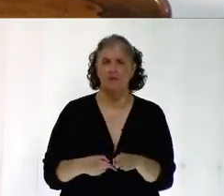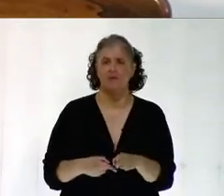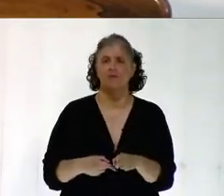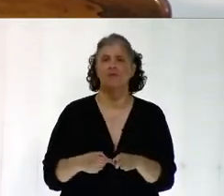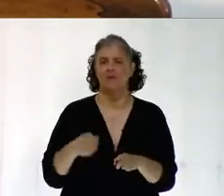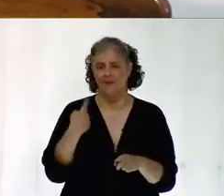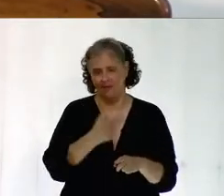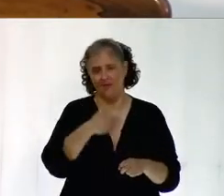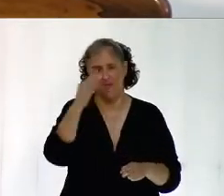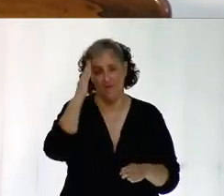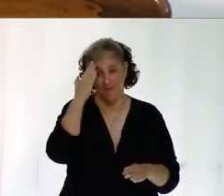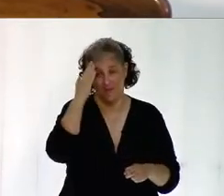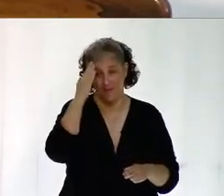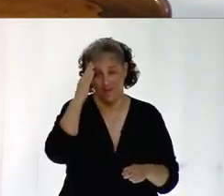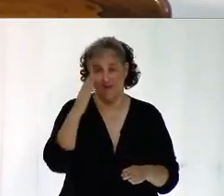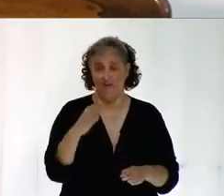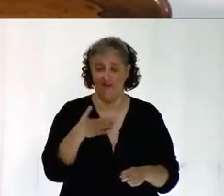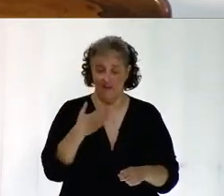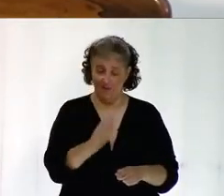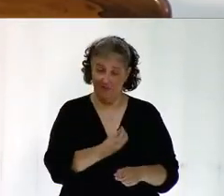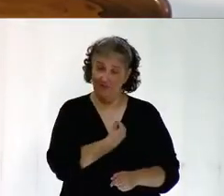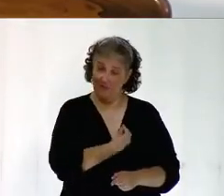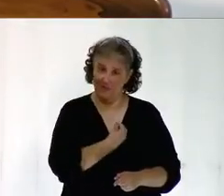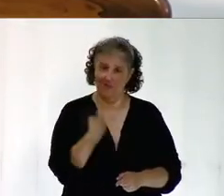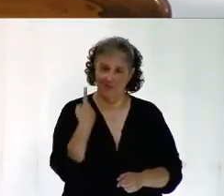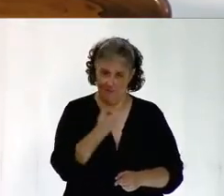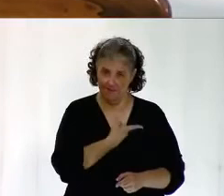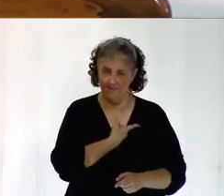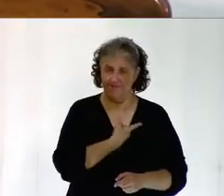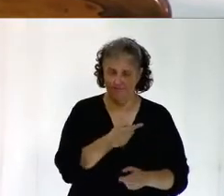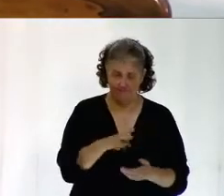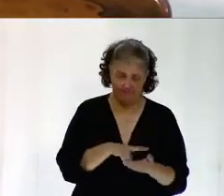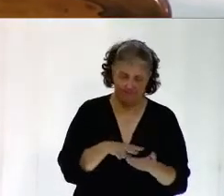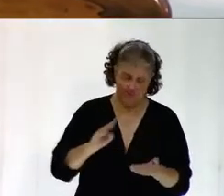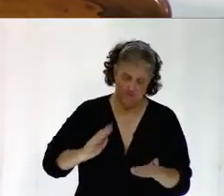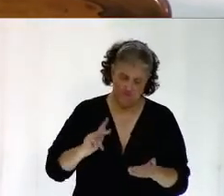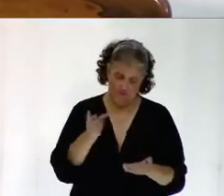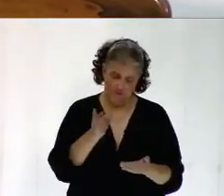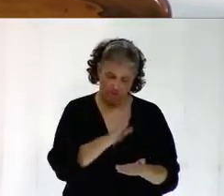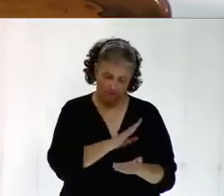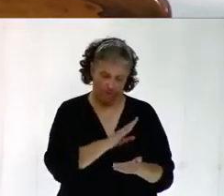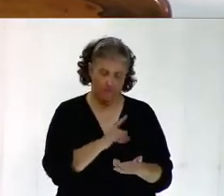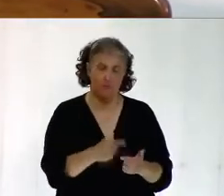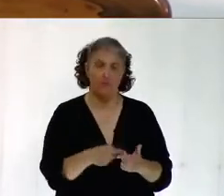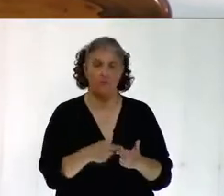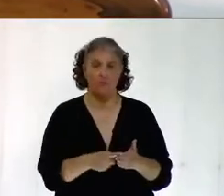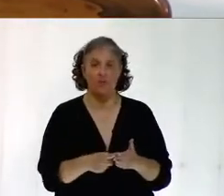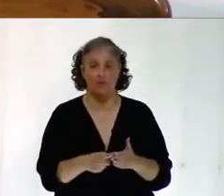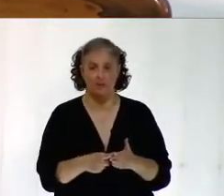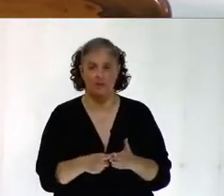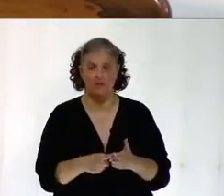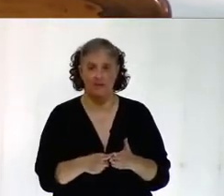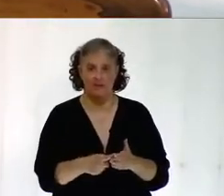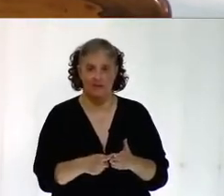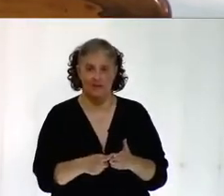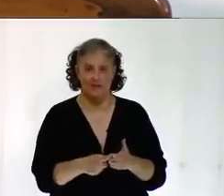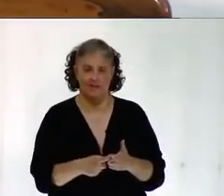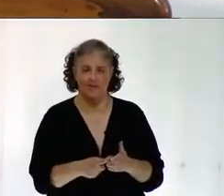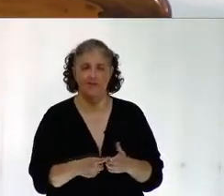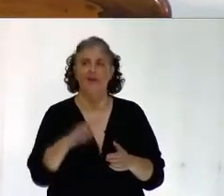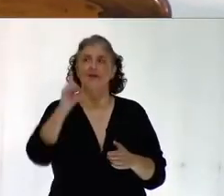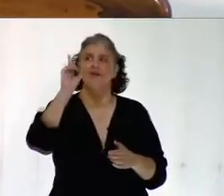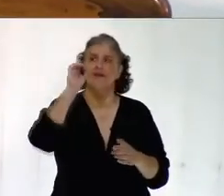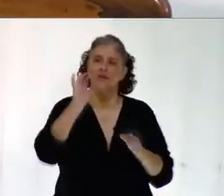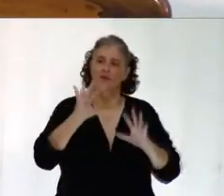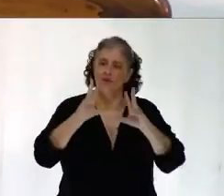aplicar e vamos pensar nas nossas o hebreu os dois 17 e 18 por isso mesmo convinha que